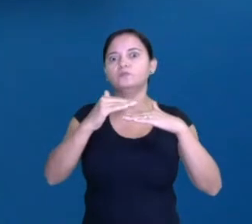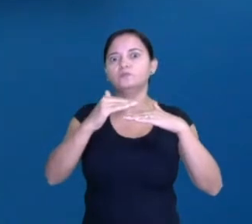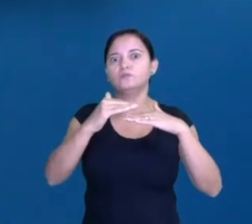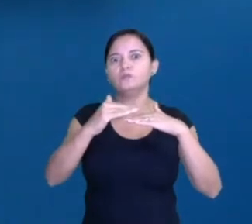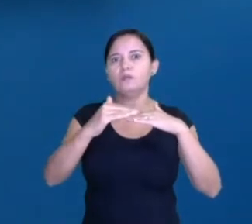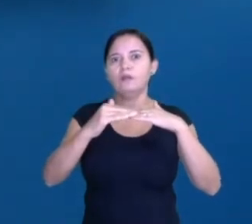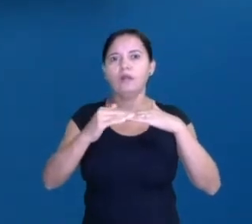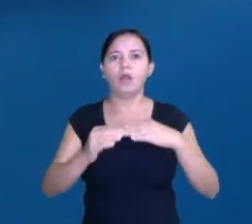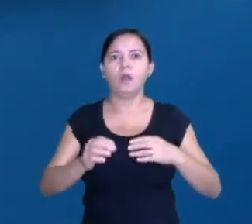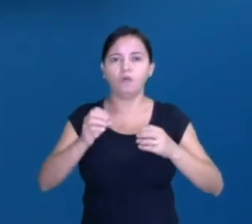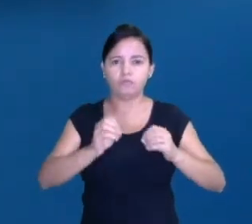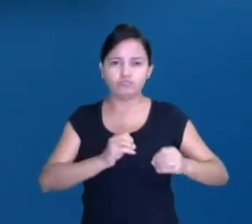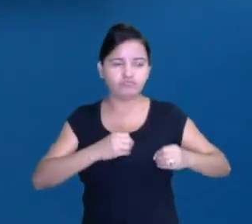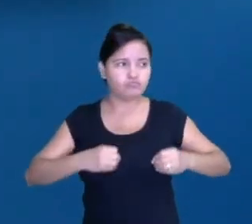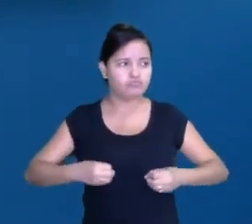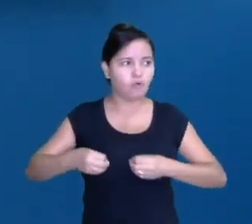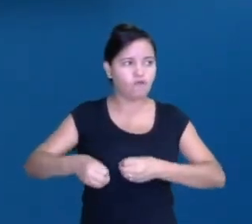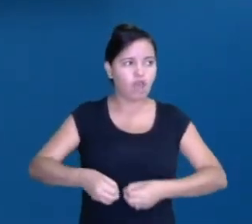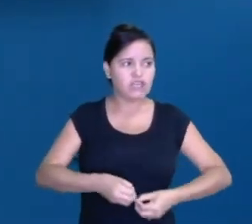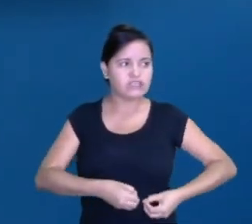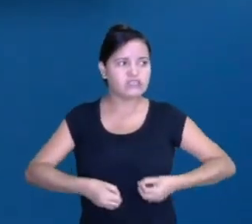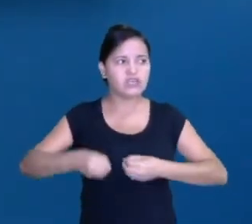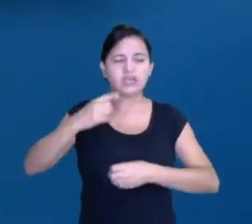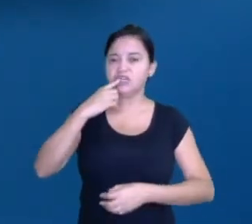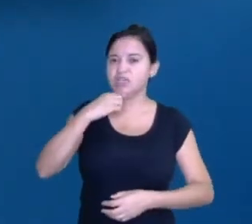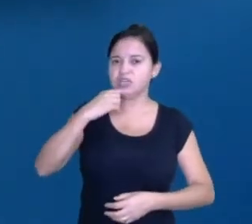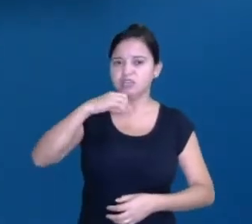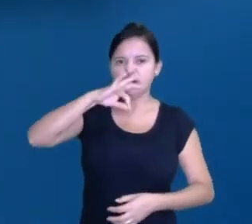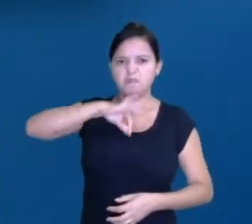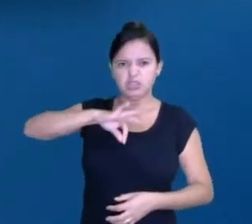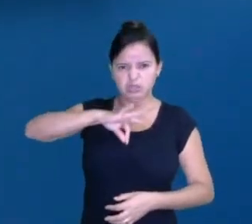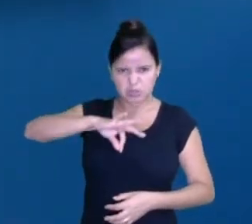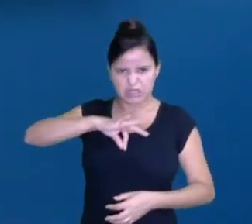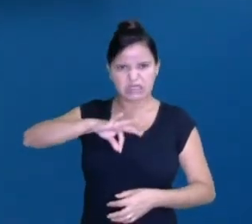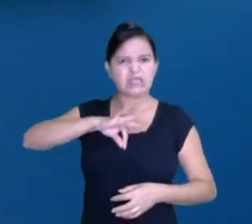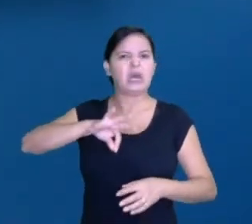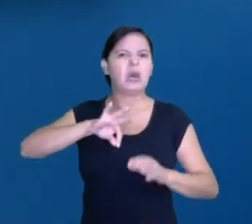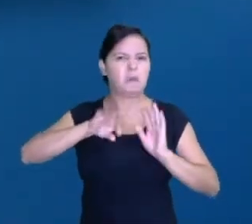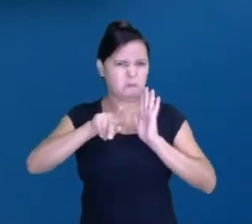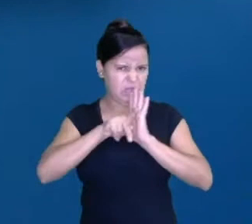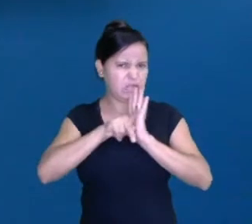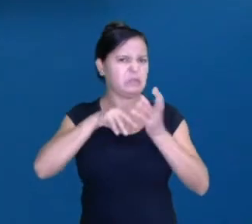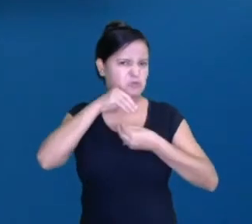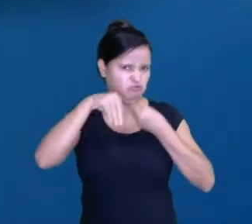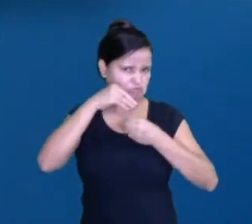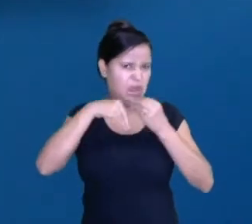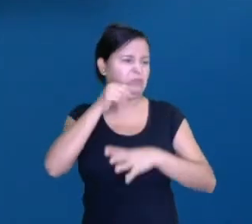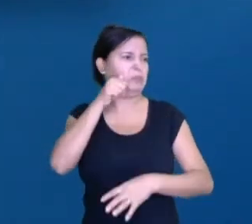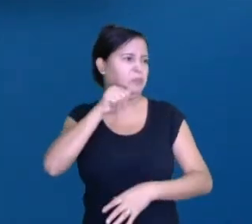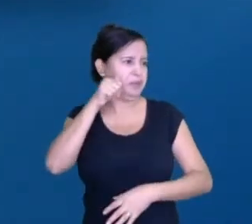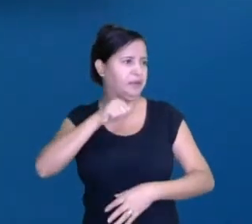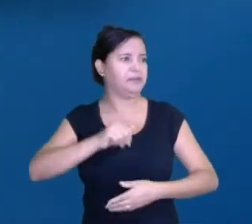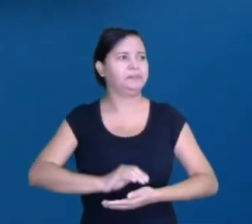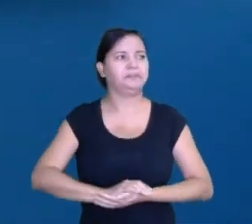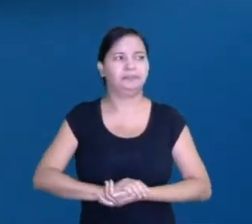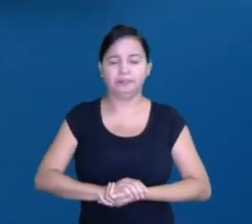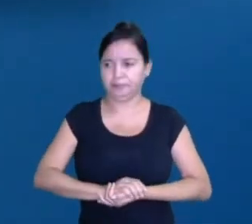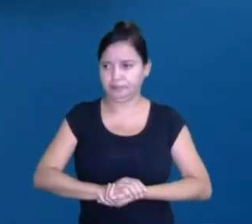questão da ovulação, tem a ver com o ciclo menstrual, tudo isso está associado, tudo junto e misturado. Produção, nosso próximo